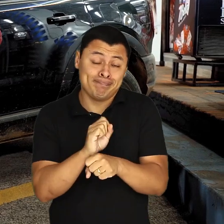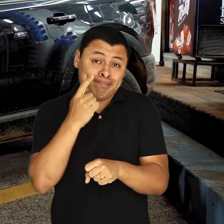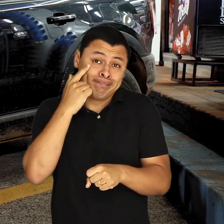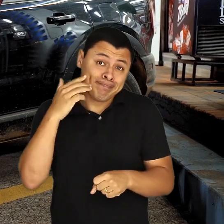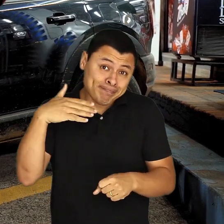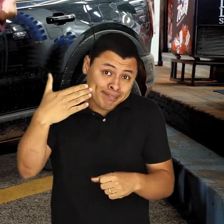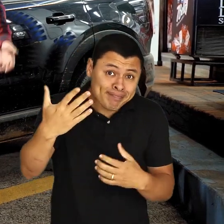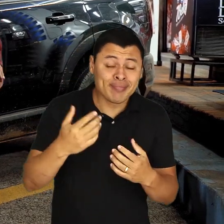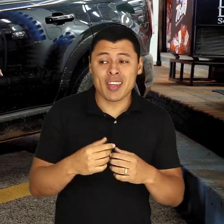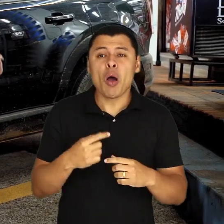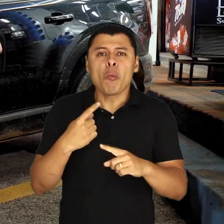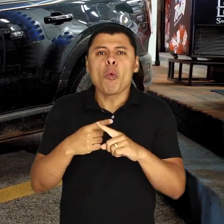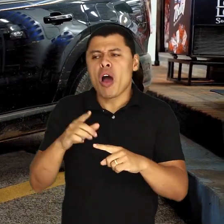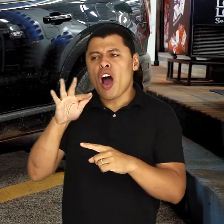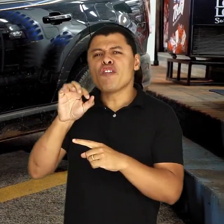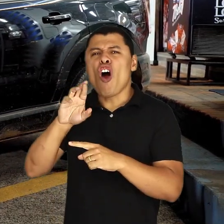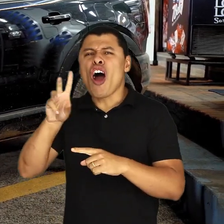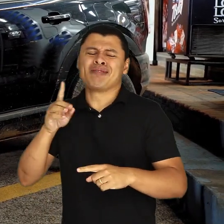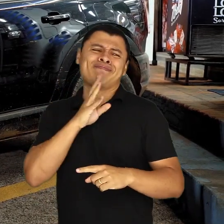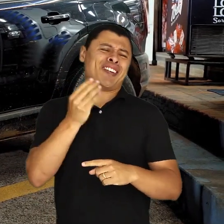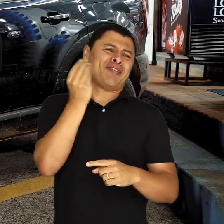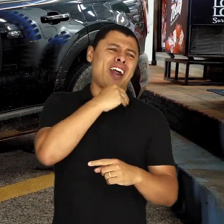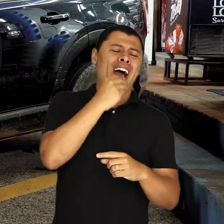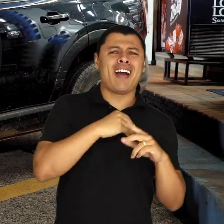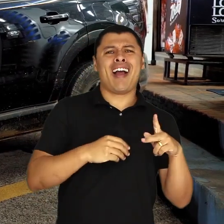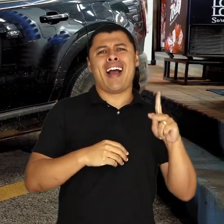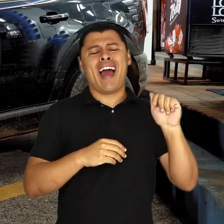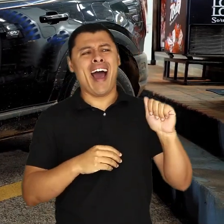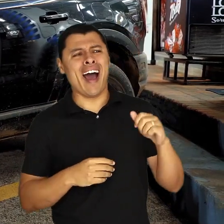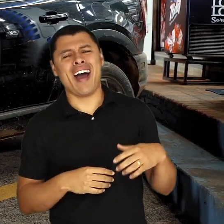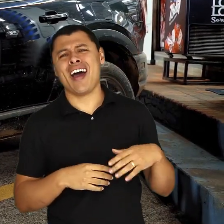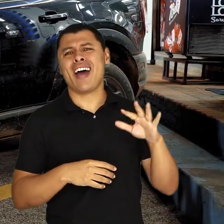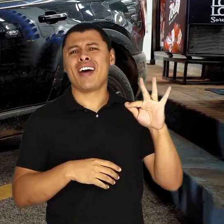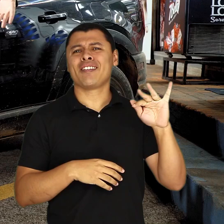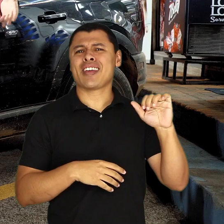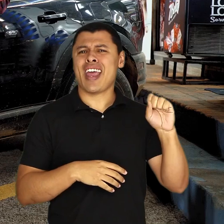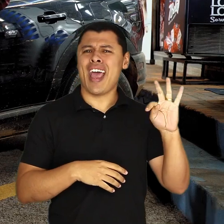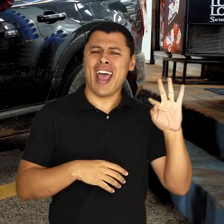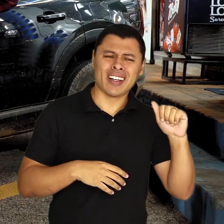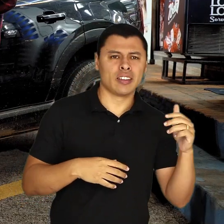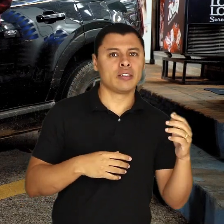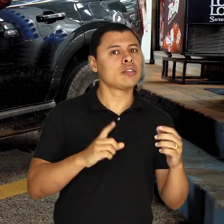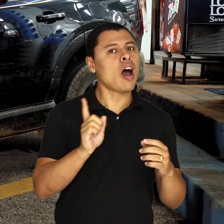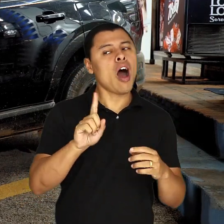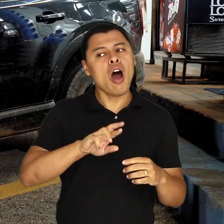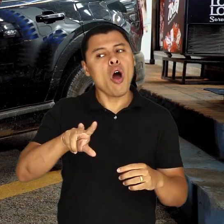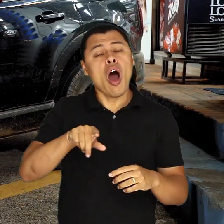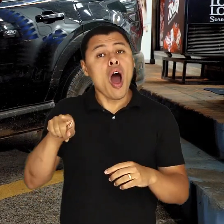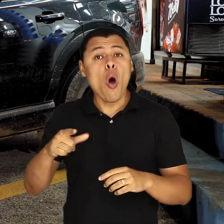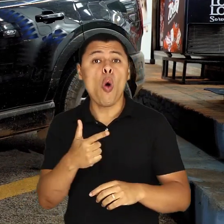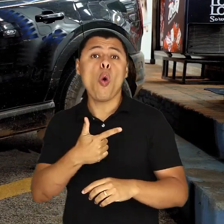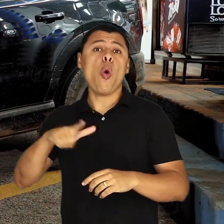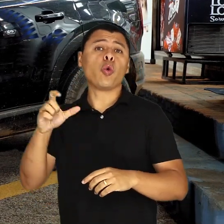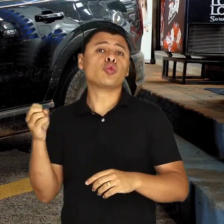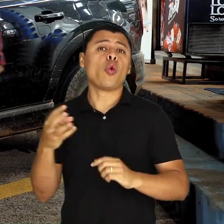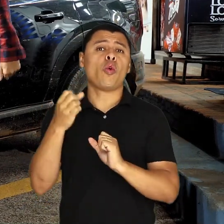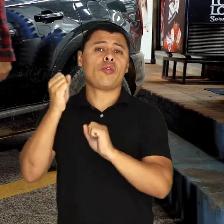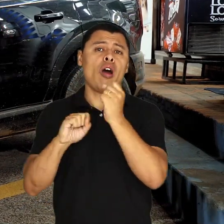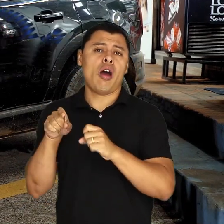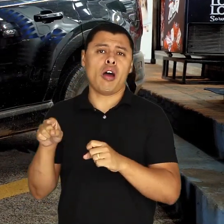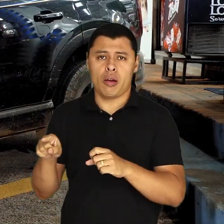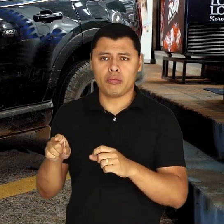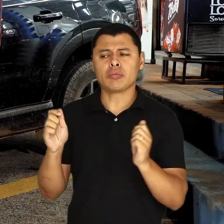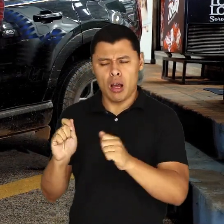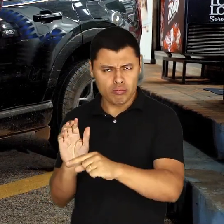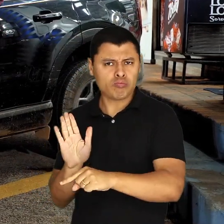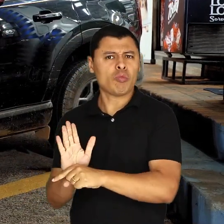é a Ford do Ka, do Fiesta, do Focus, mas sim a Ford que faz o Mustang, e a Ford do Brasil precisa provar que sim, é uma empresa sólida, capaz